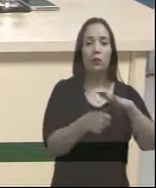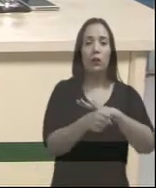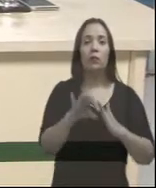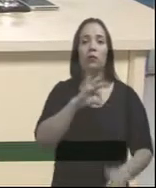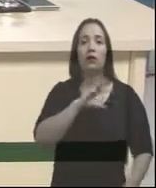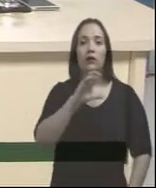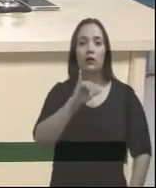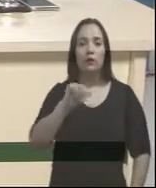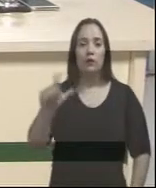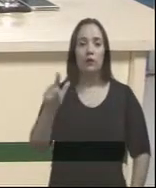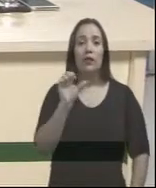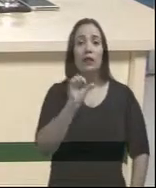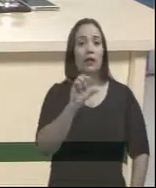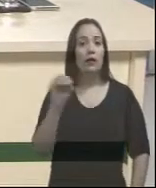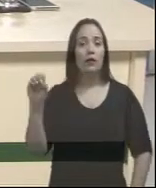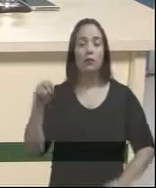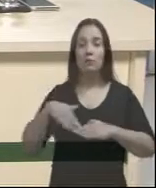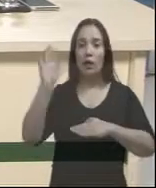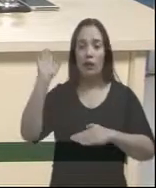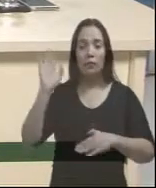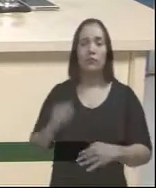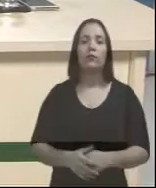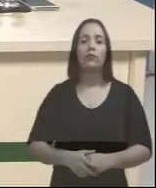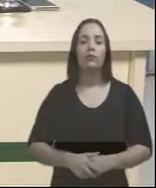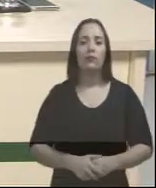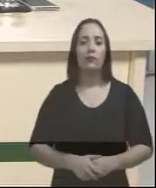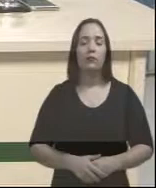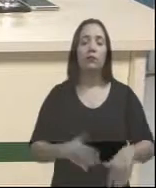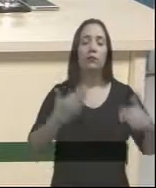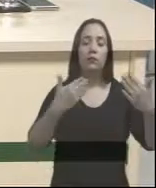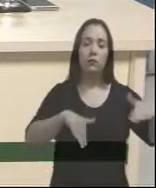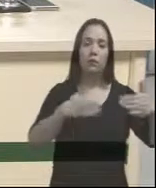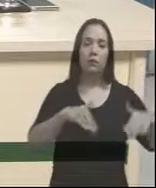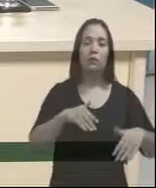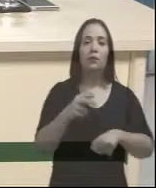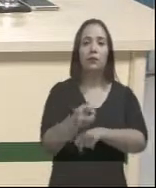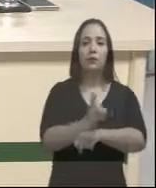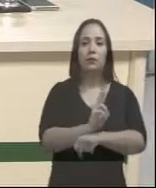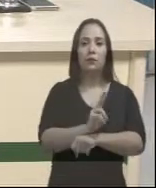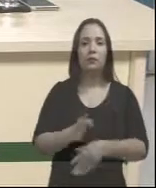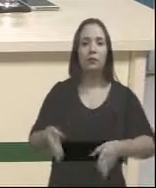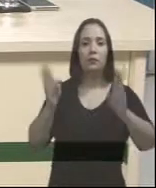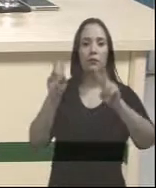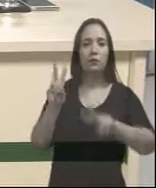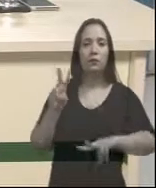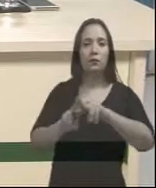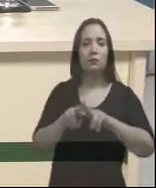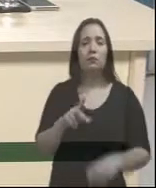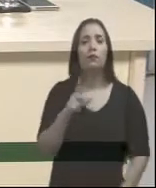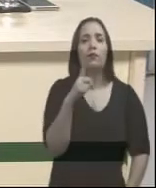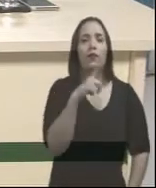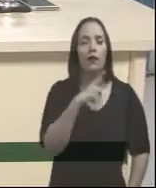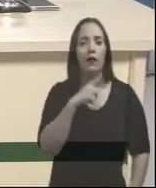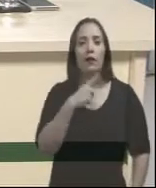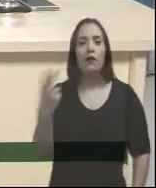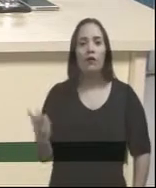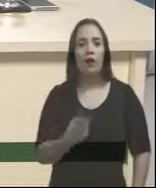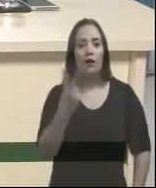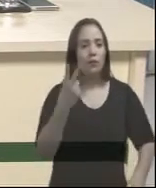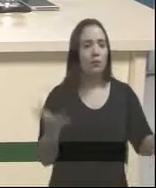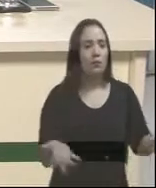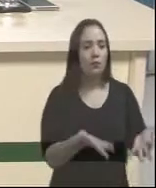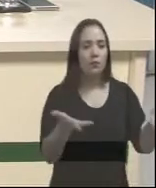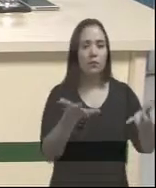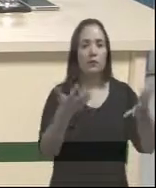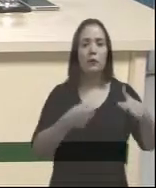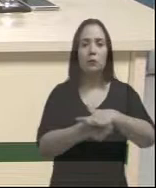mais de 600 policiais civis. Não é isso, deputado? Fez um concurso para a gente penitenciário, só valorizou o homem. Aumentou a tropa